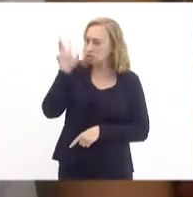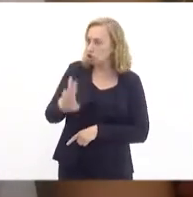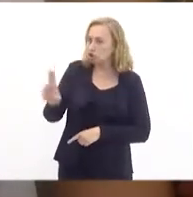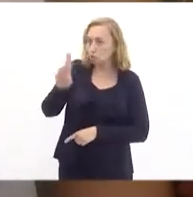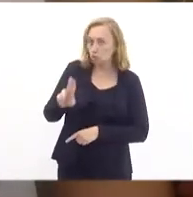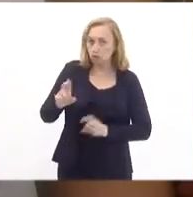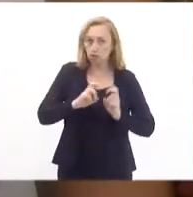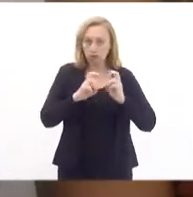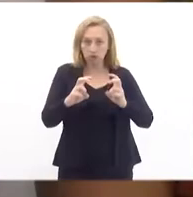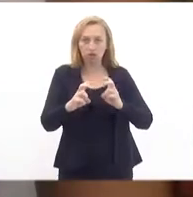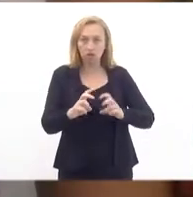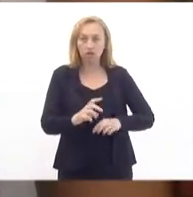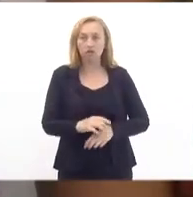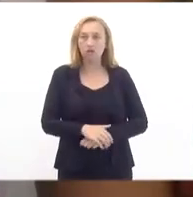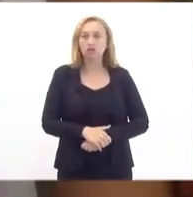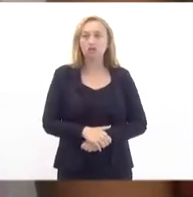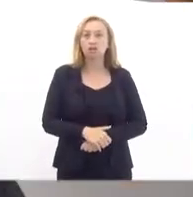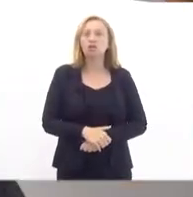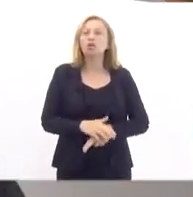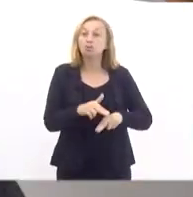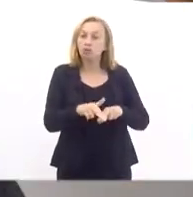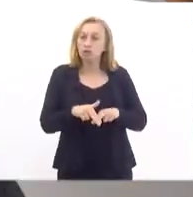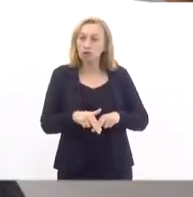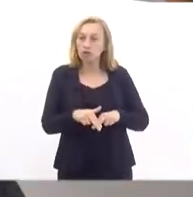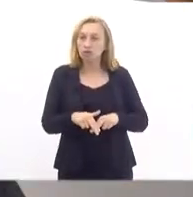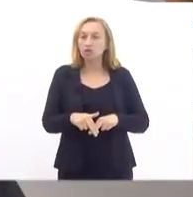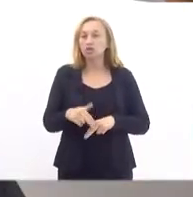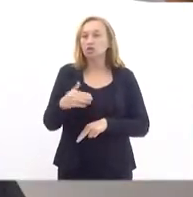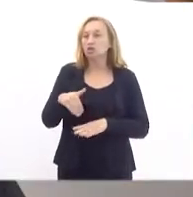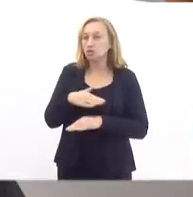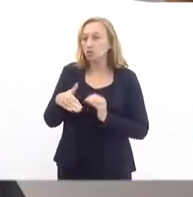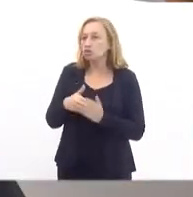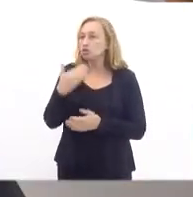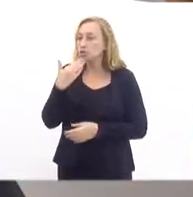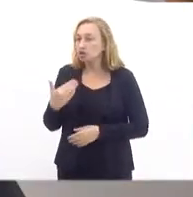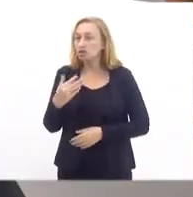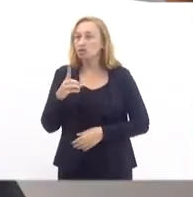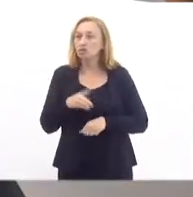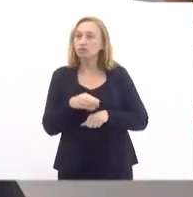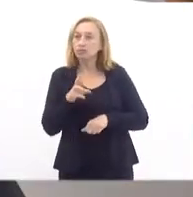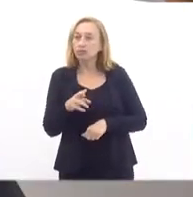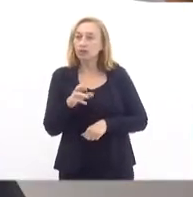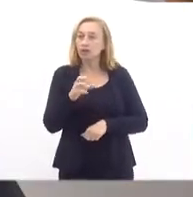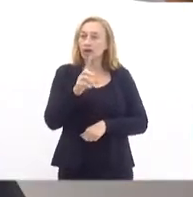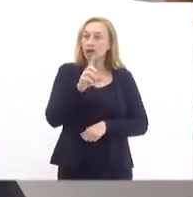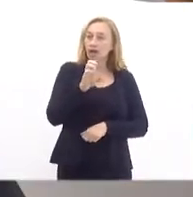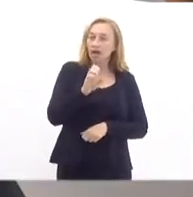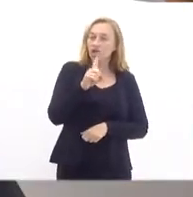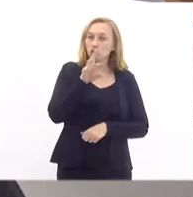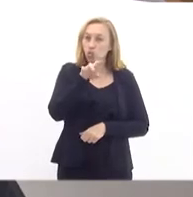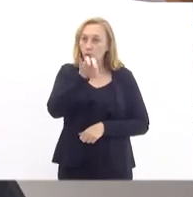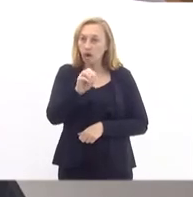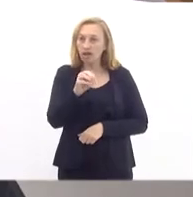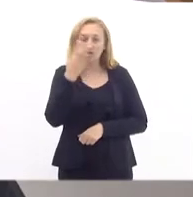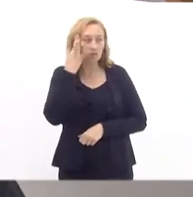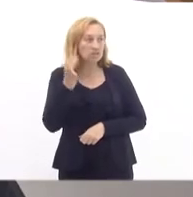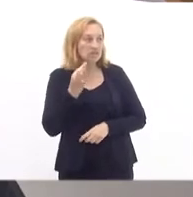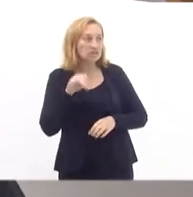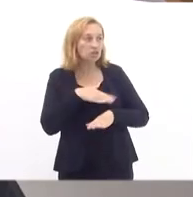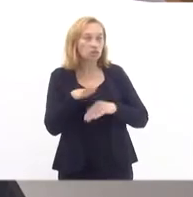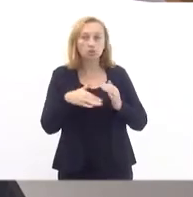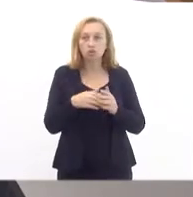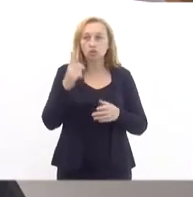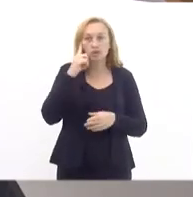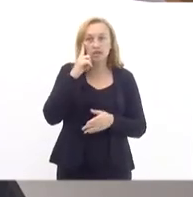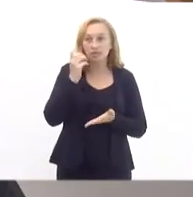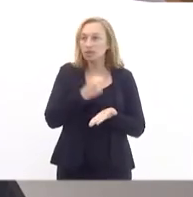justifica a existência do sistema. É isso que o usuário tanto solicita. Doutor Eduardo. Eu não sei, então, se tem essa previsão contratual,